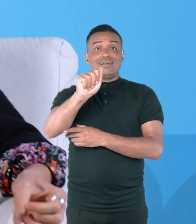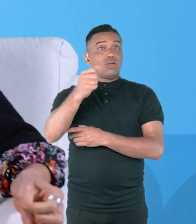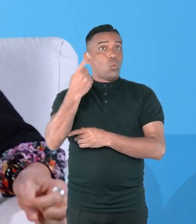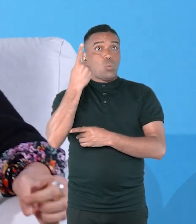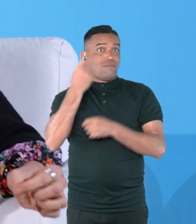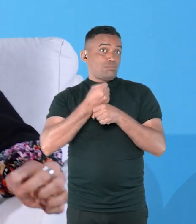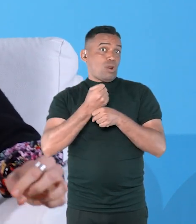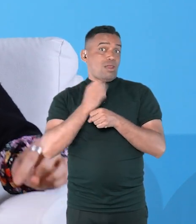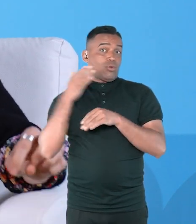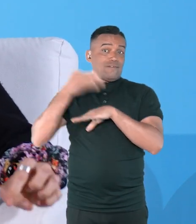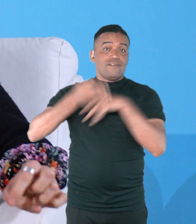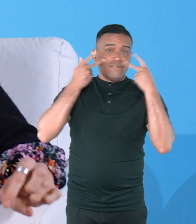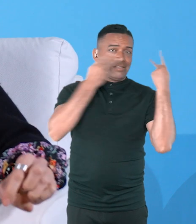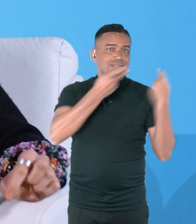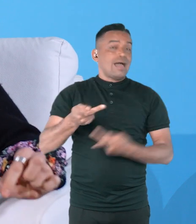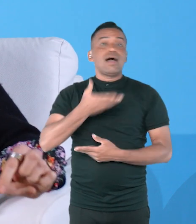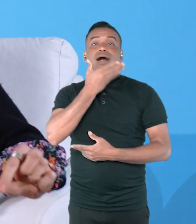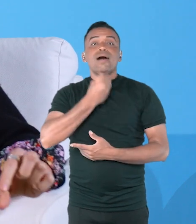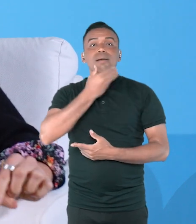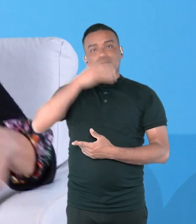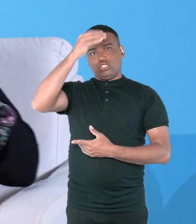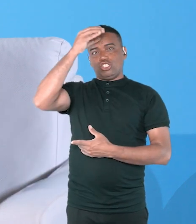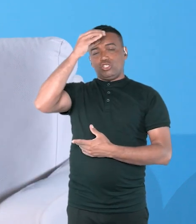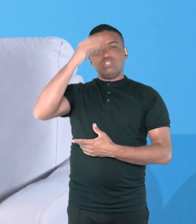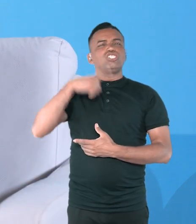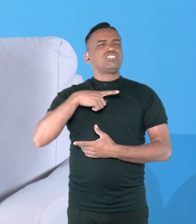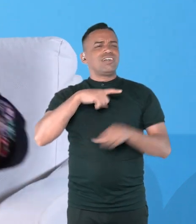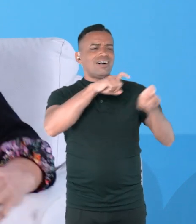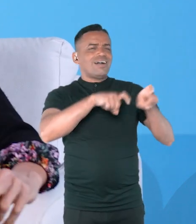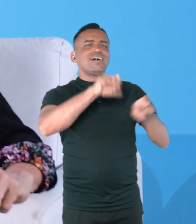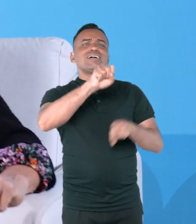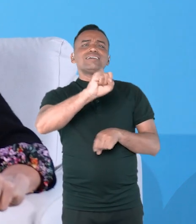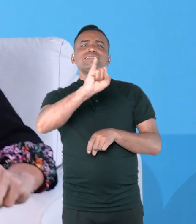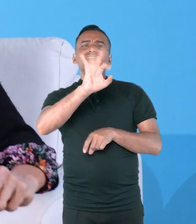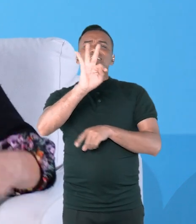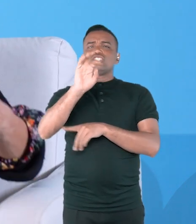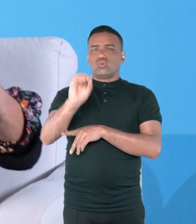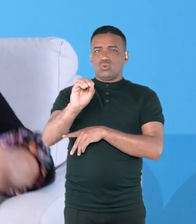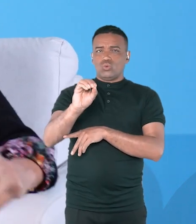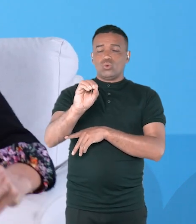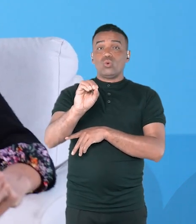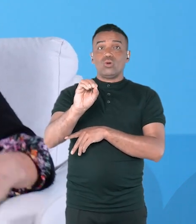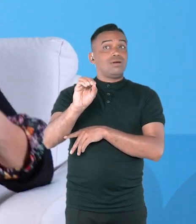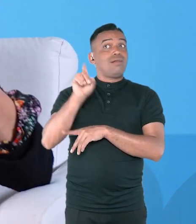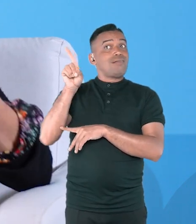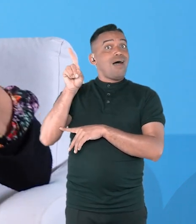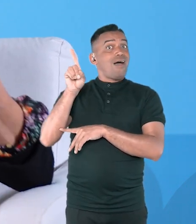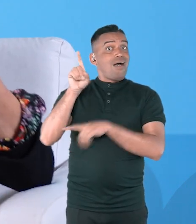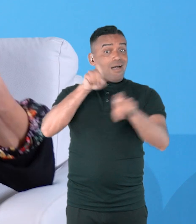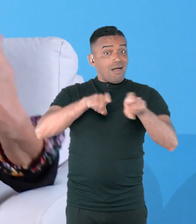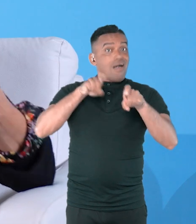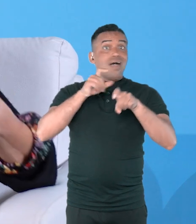por ano, e eu tinha um tio que ele tinha um sítiozinho, e ele tinha nesse sítio uma